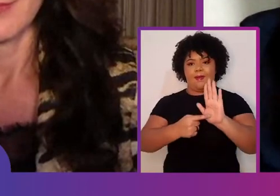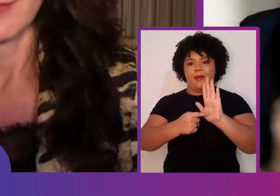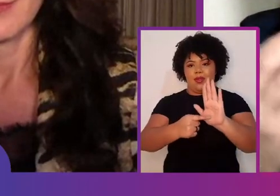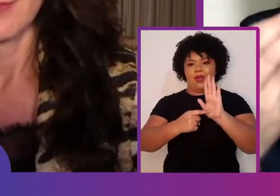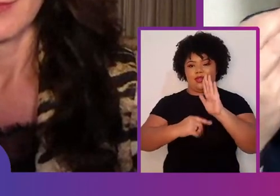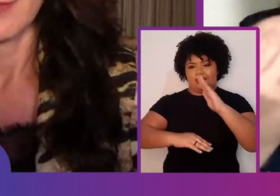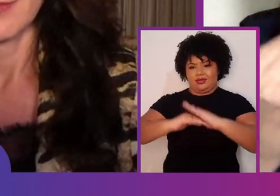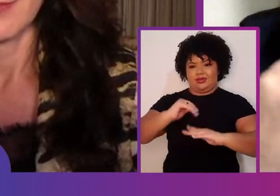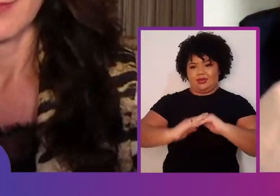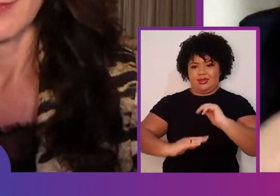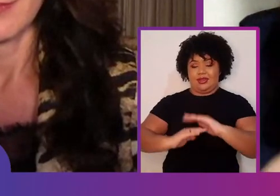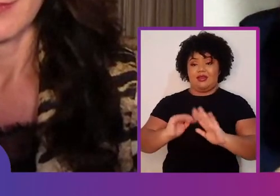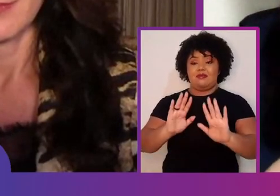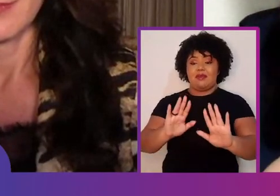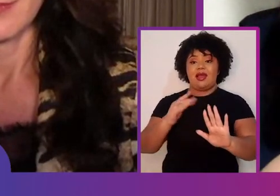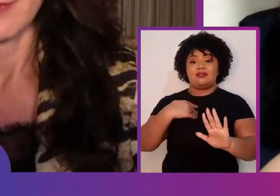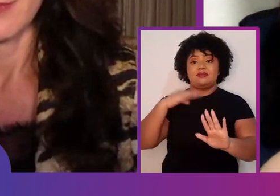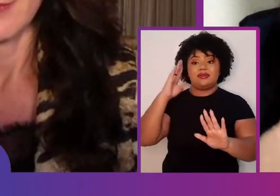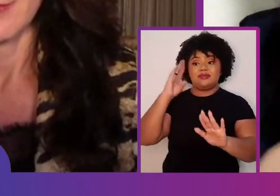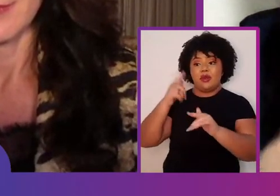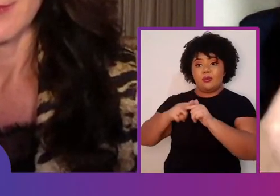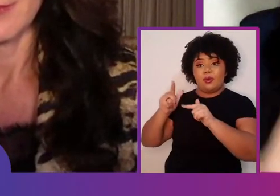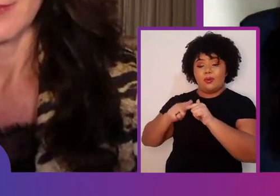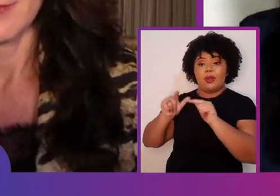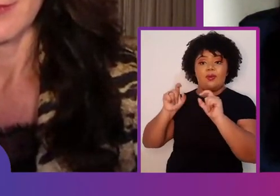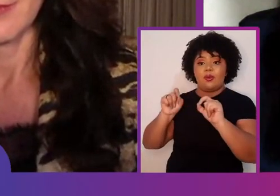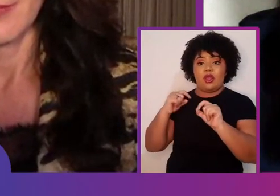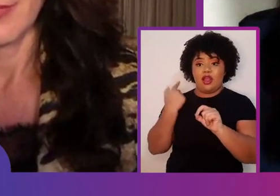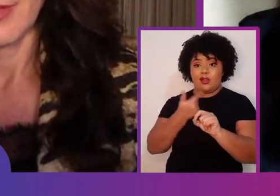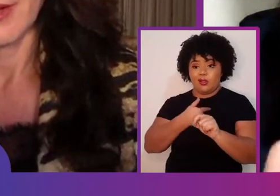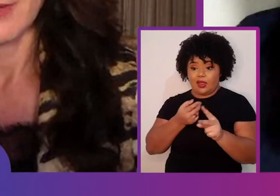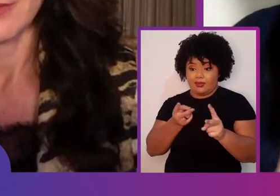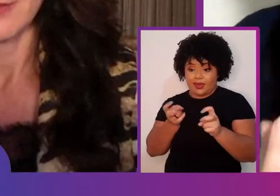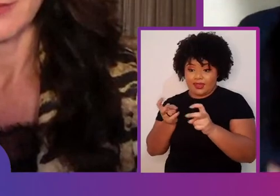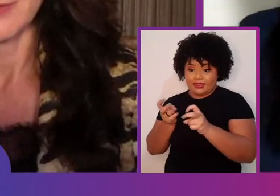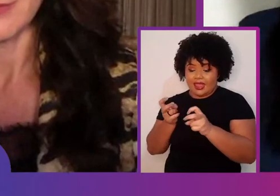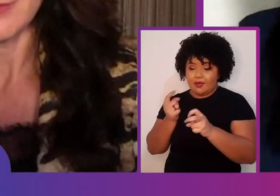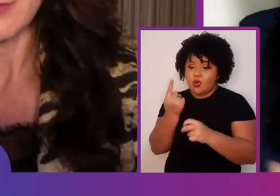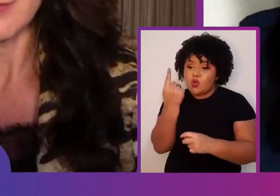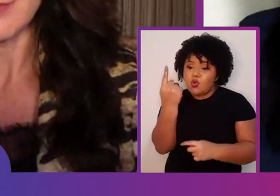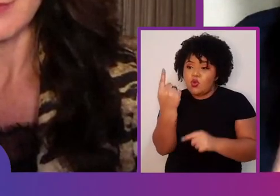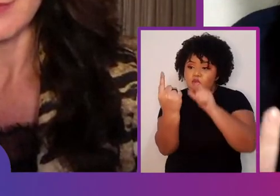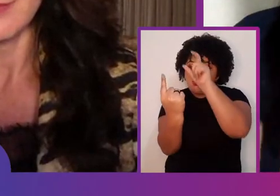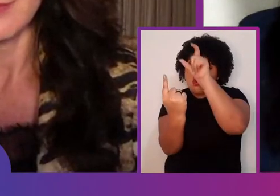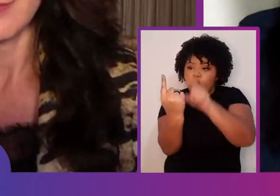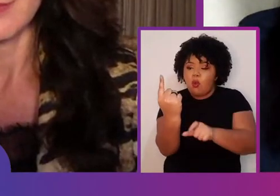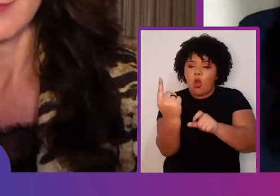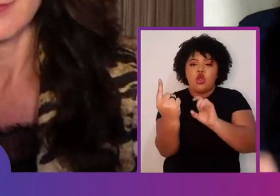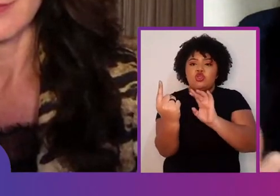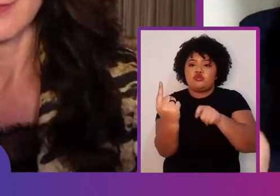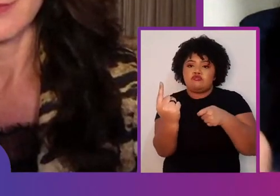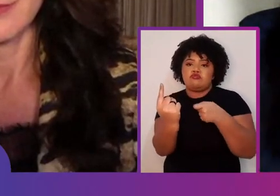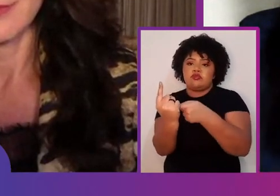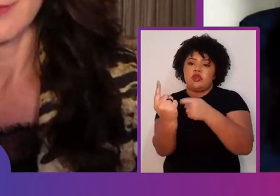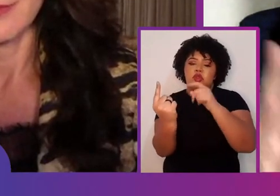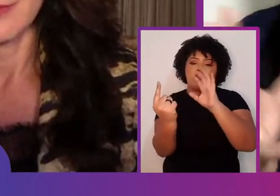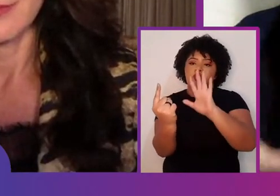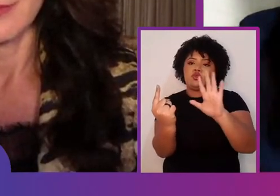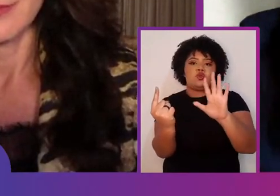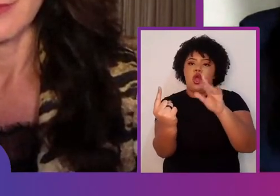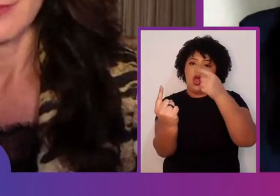nós entendemos o indivíduo como a consciência, como observador, como sujeito que